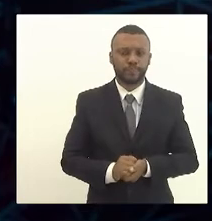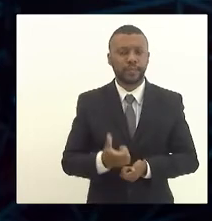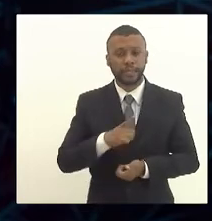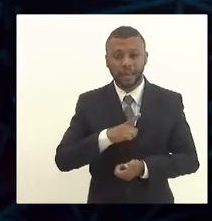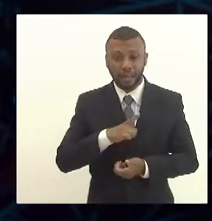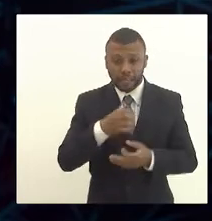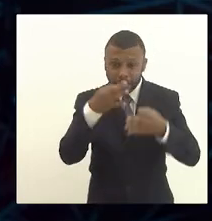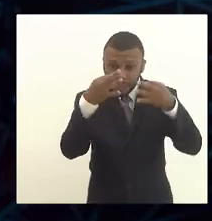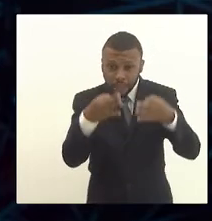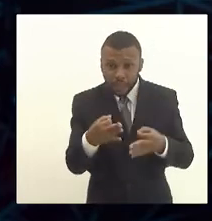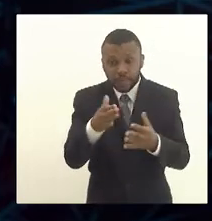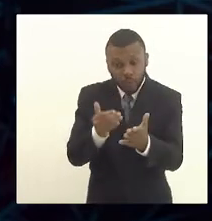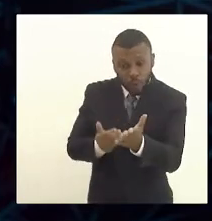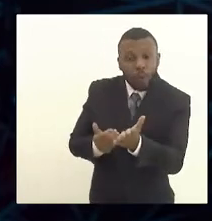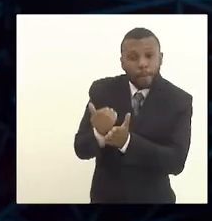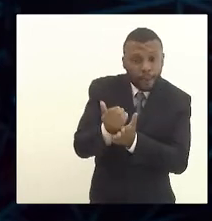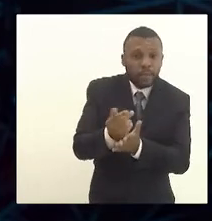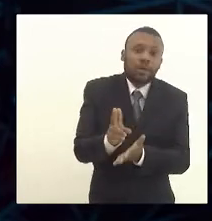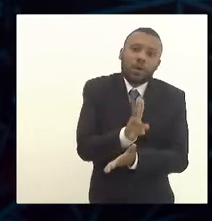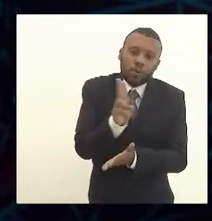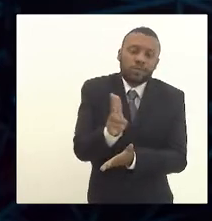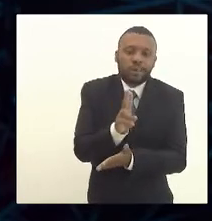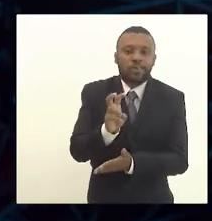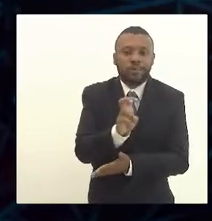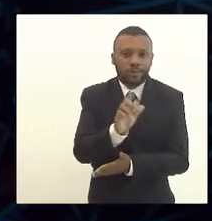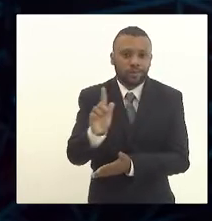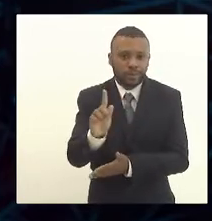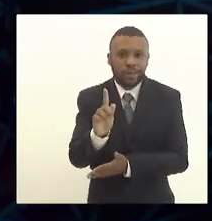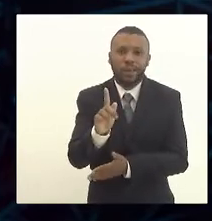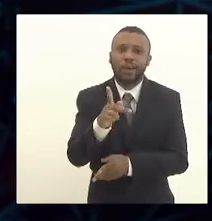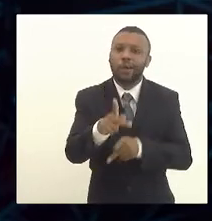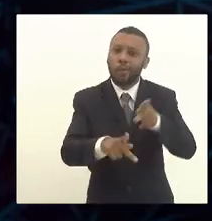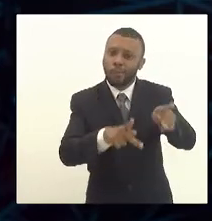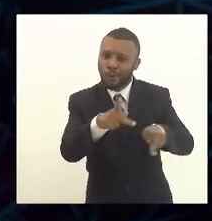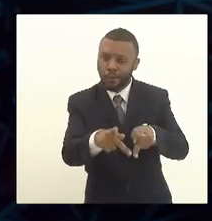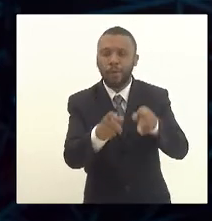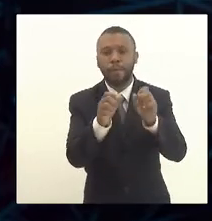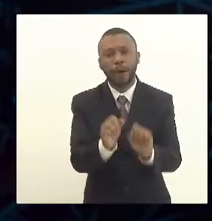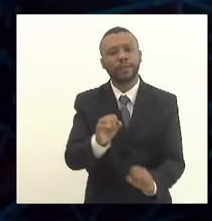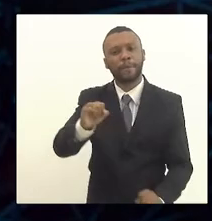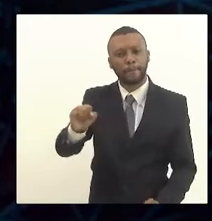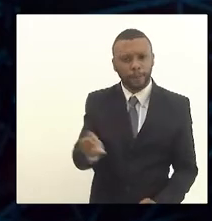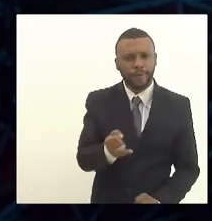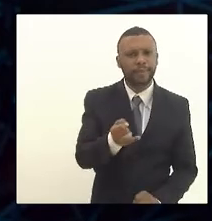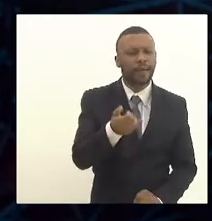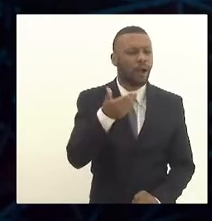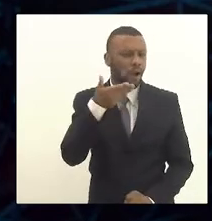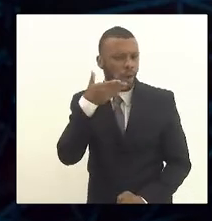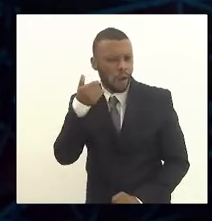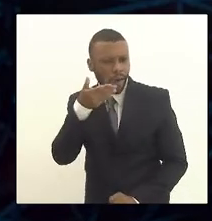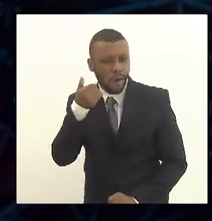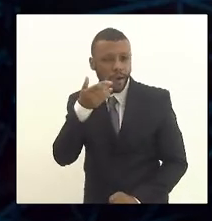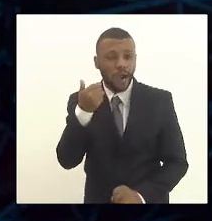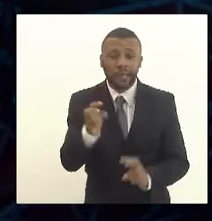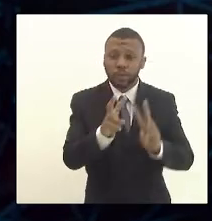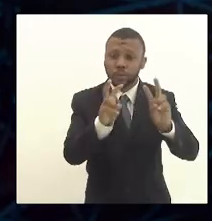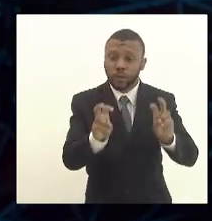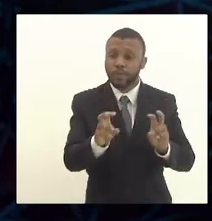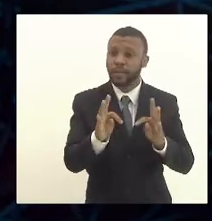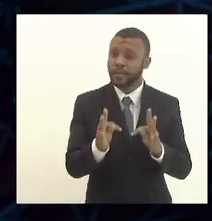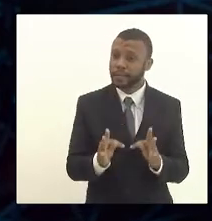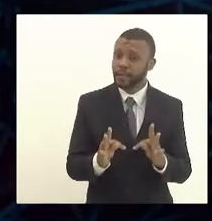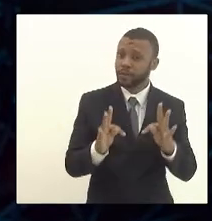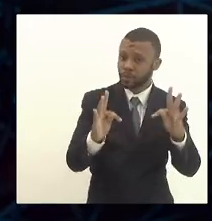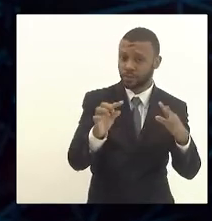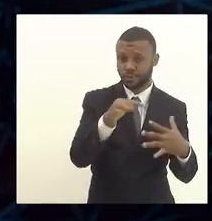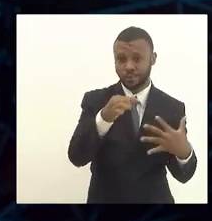ar o 5G e o povo brasileiro possa desfrutar dos seus benefícios, das suas vantagens em relação às outras tecnologias. Mas eu